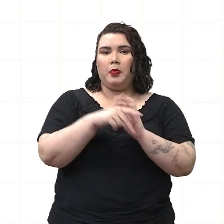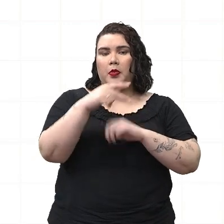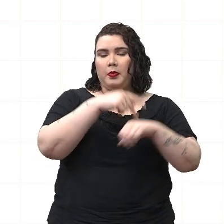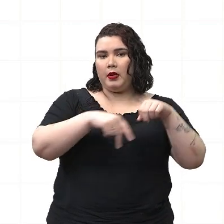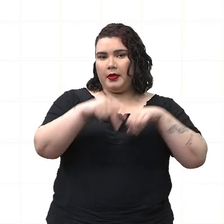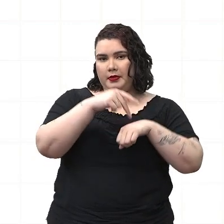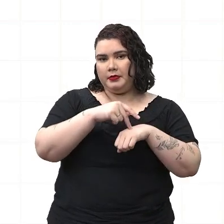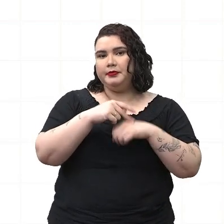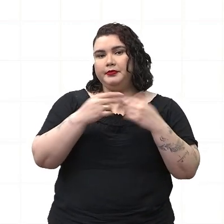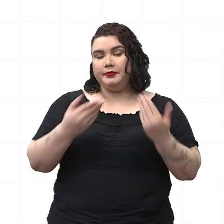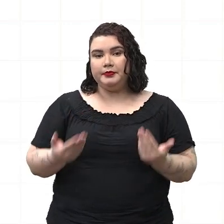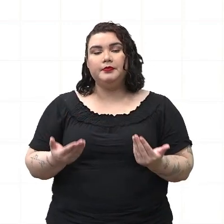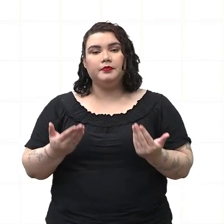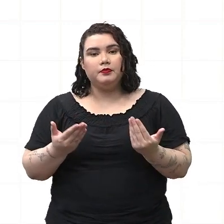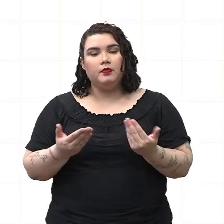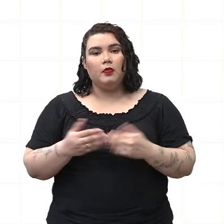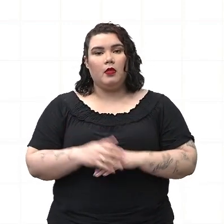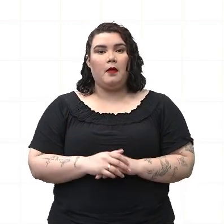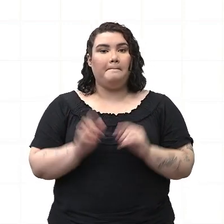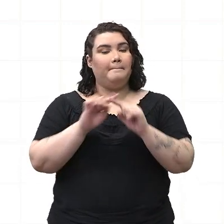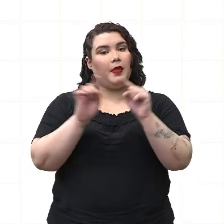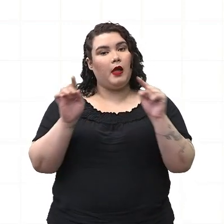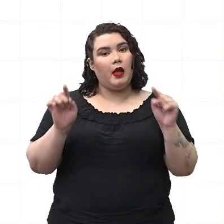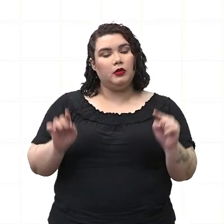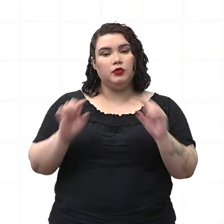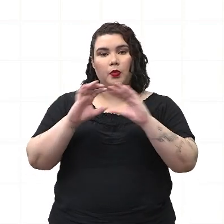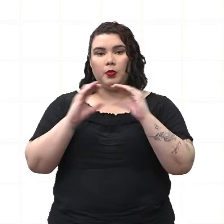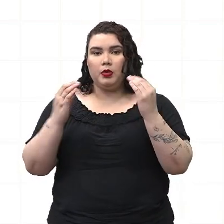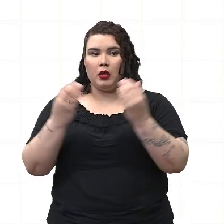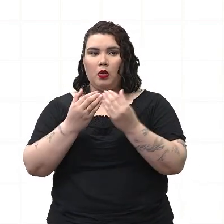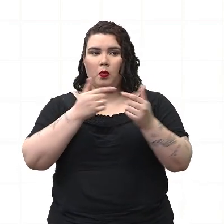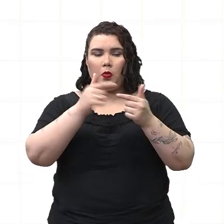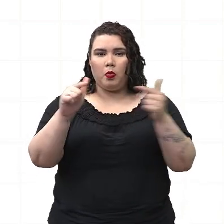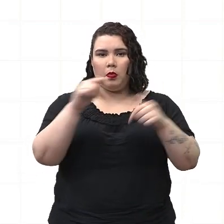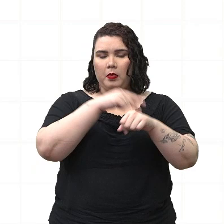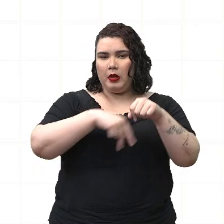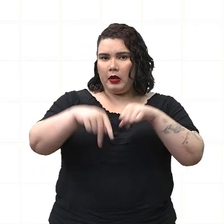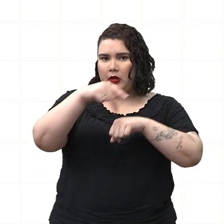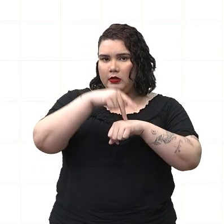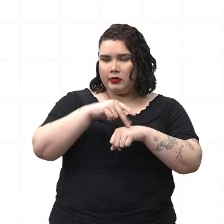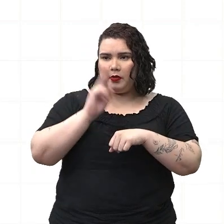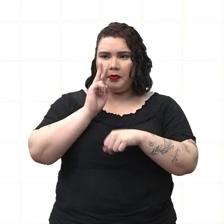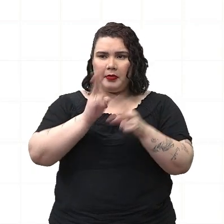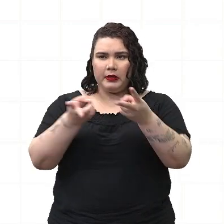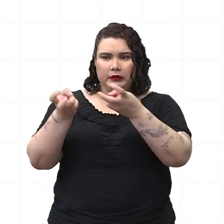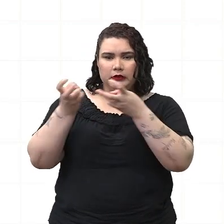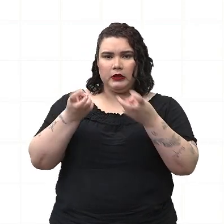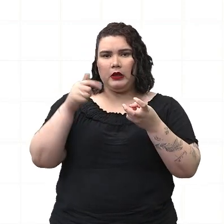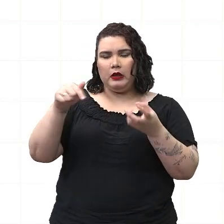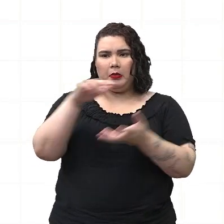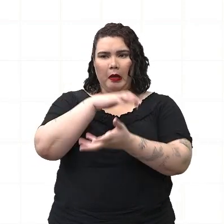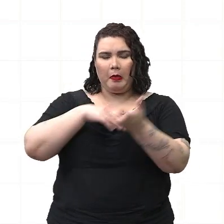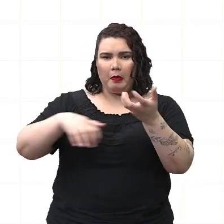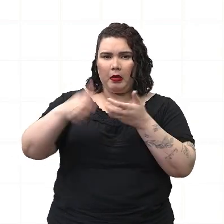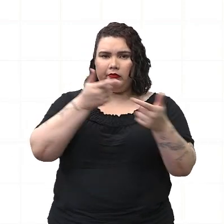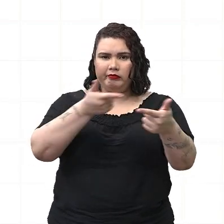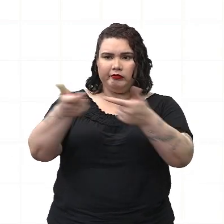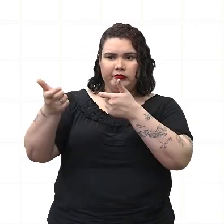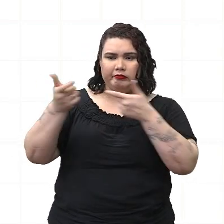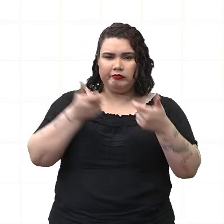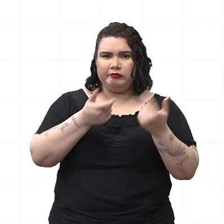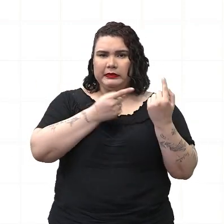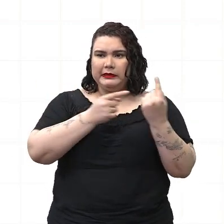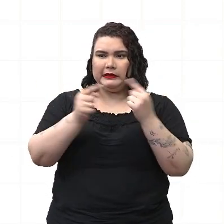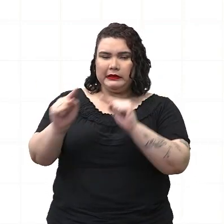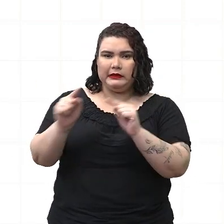Esse que é o argumento. Então, só que para a comunidade internacional, conflitos armados, ataques, terrorismo,